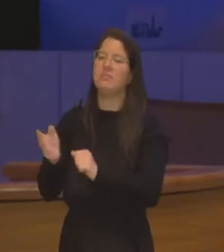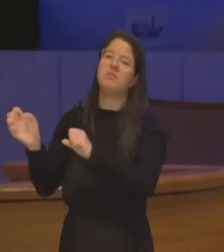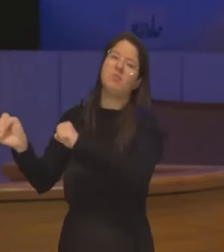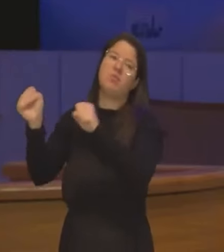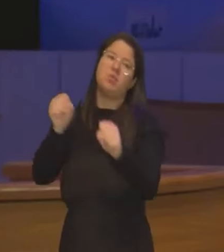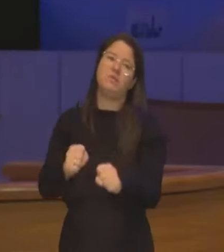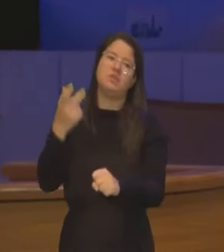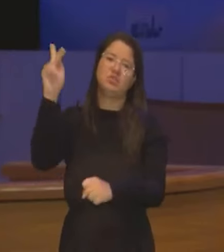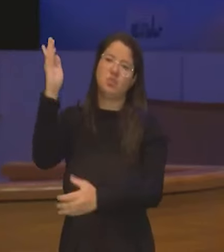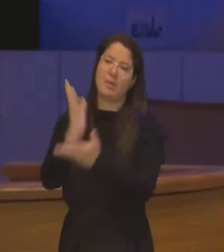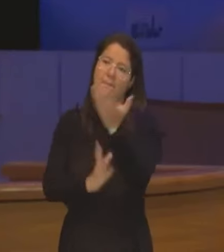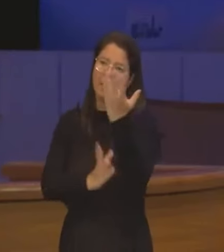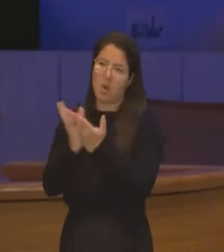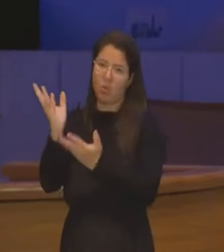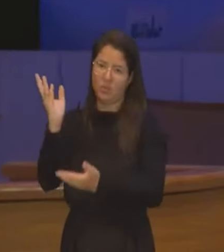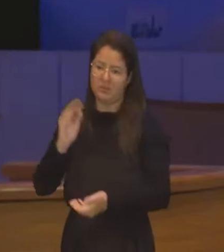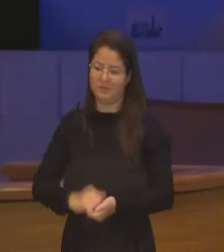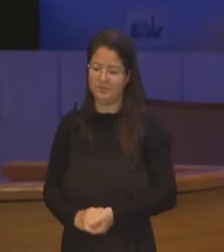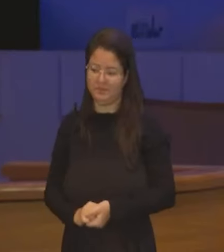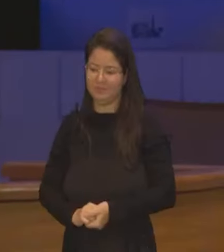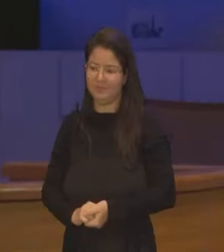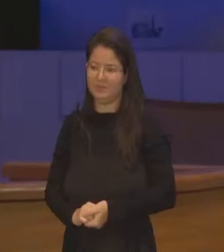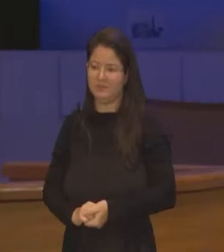suas mãos.